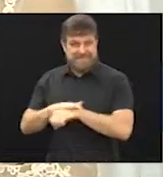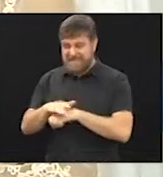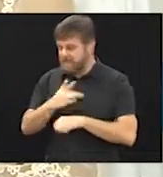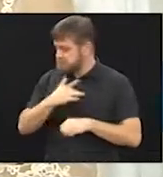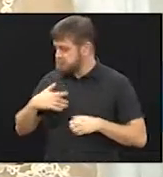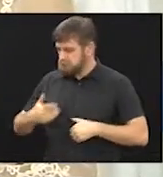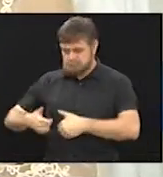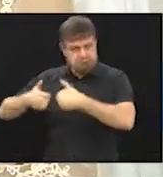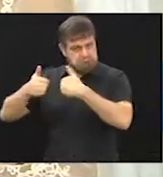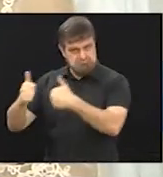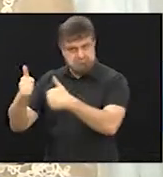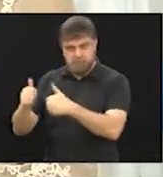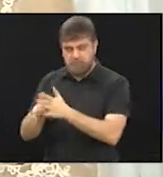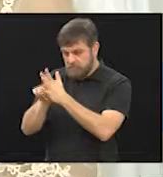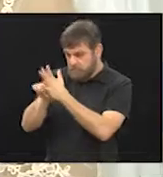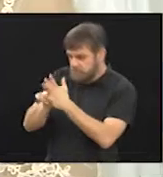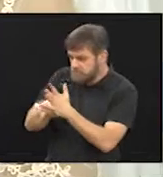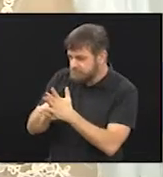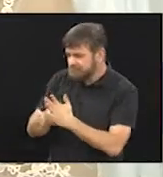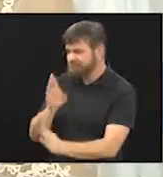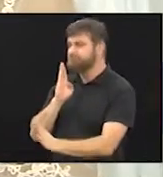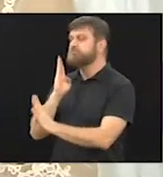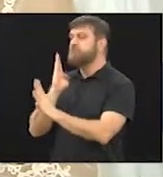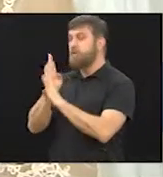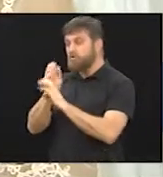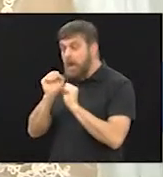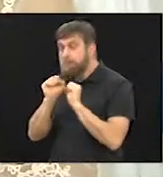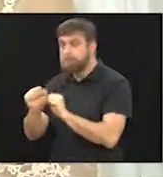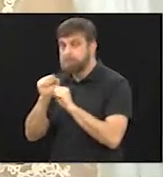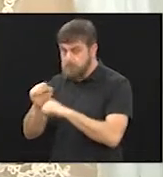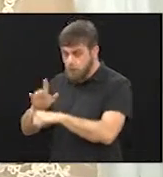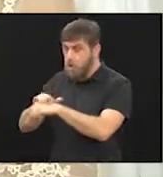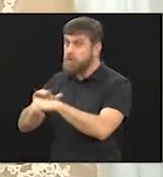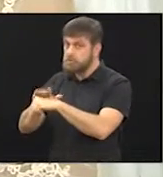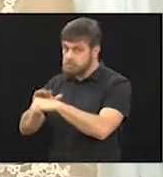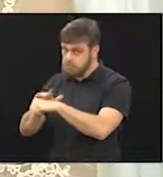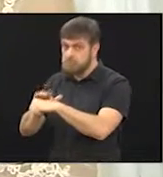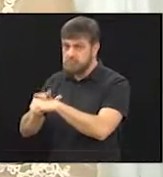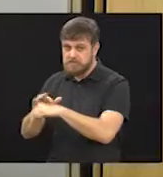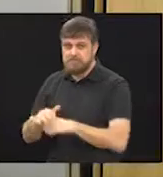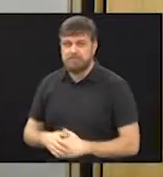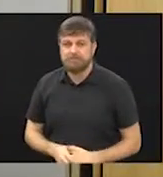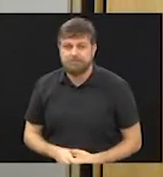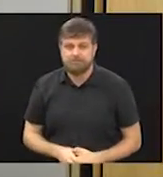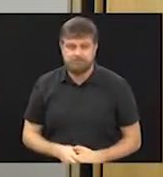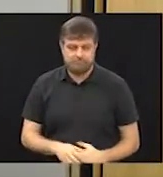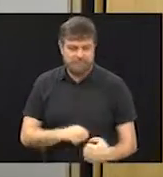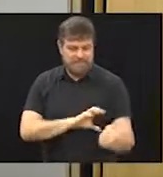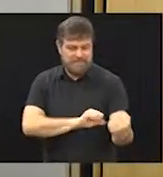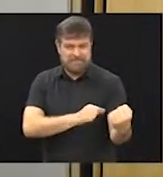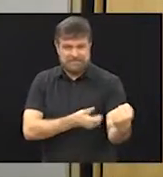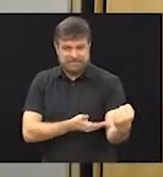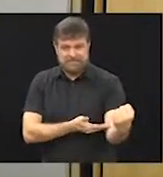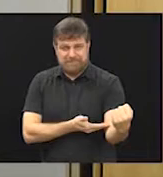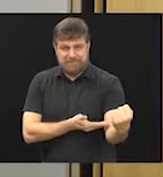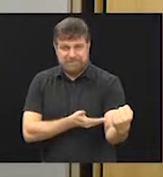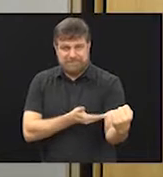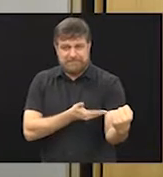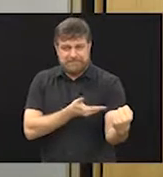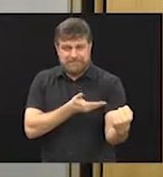nada, para fazer alguma triagem, algum diagnóstico de outras comorbidades também. A hipertensão ela é uma